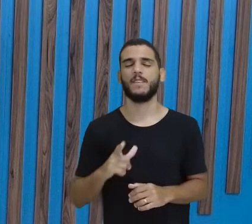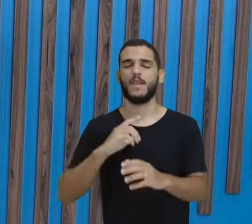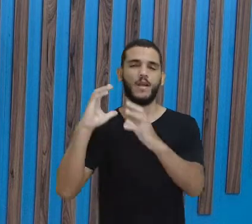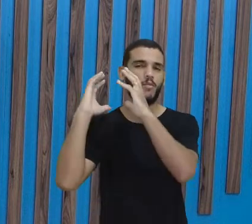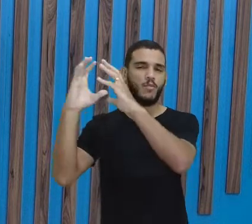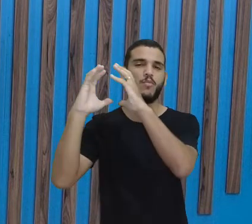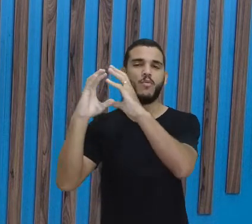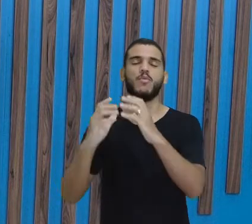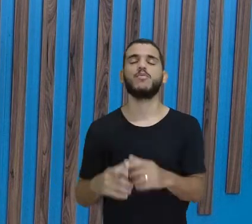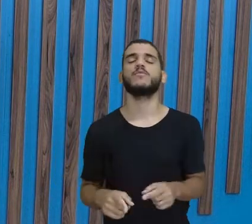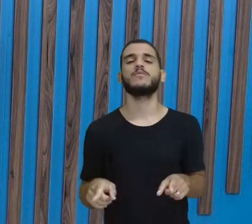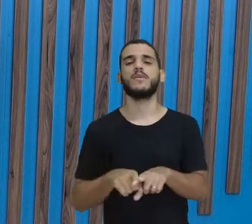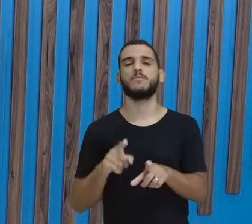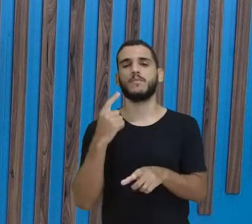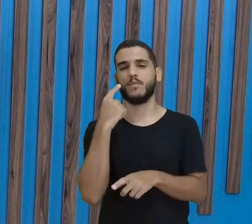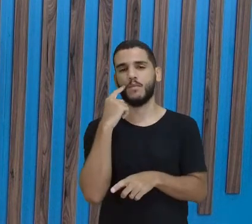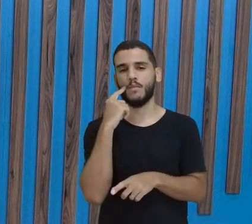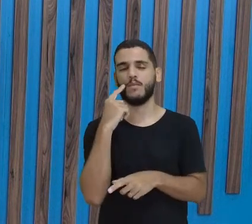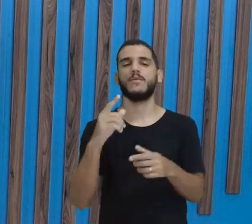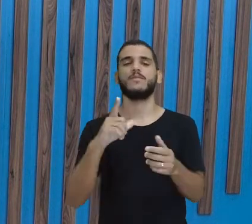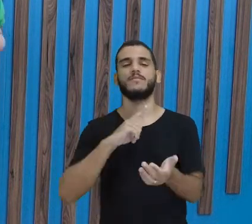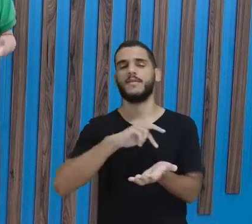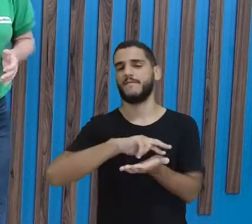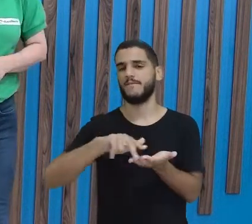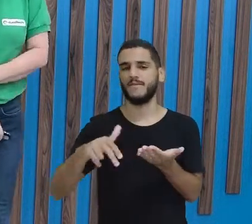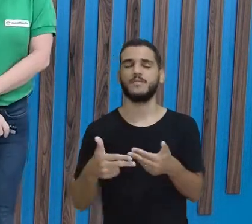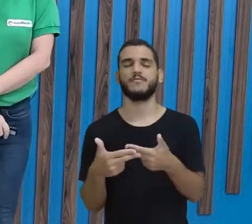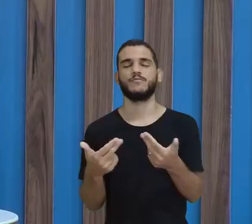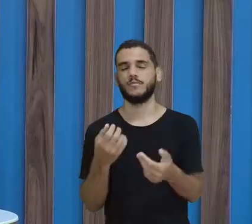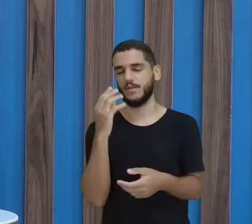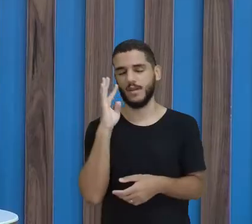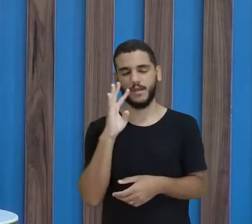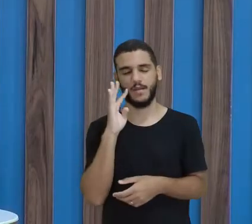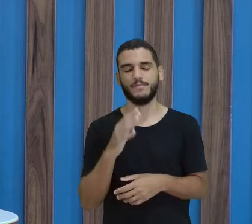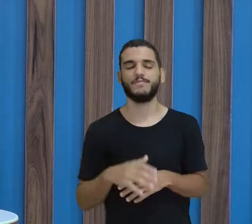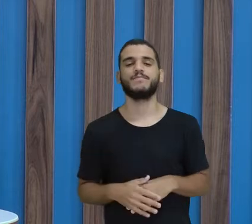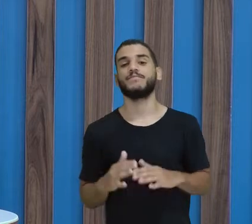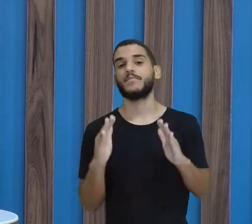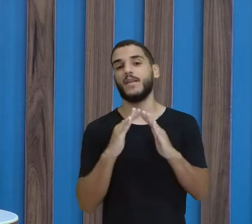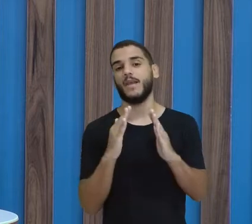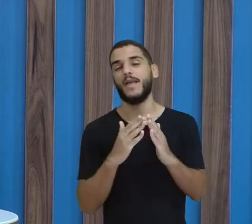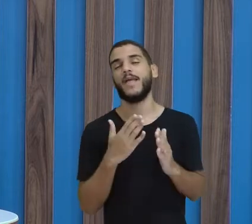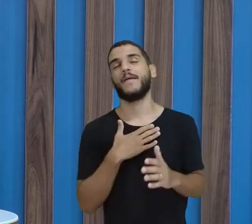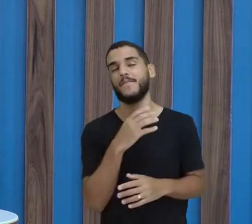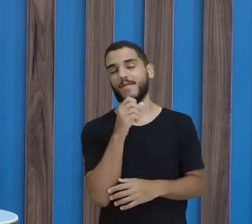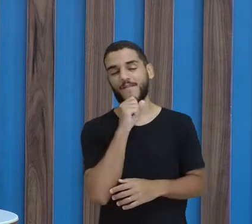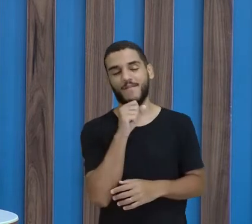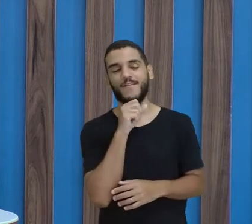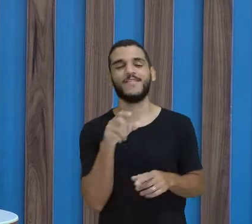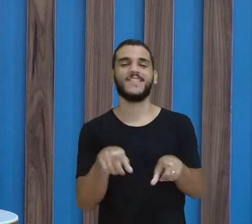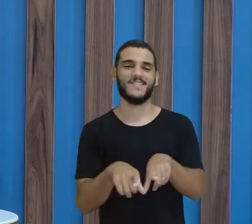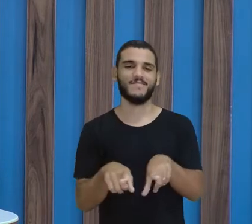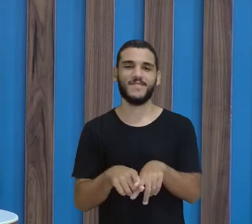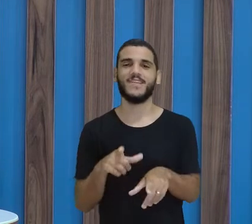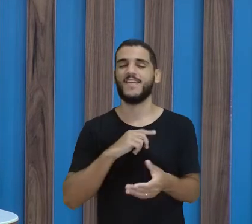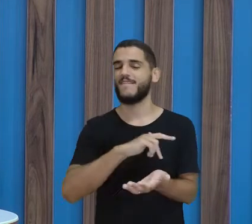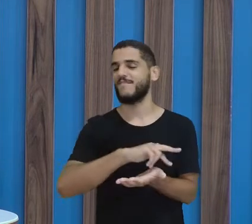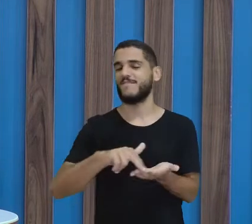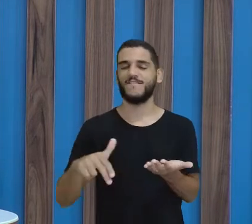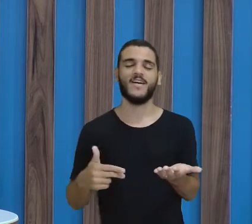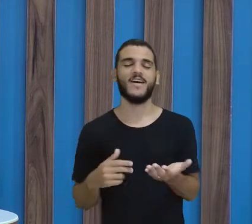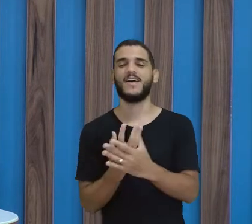tinha limoeiro também lá, então tinha muita coisa legal. Na casa da minha avó também. Tinha Olha aí, bastante, tinha muitas árvores